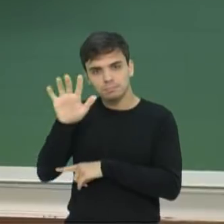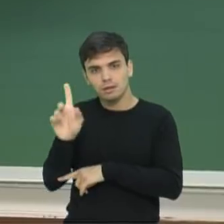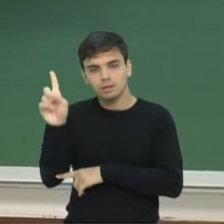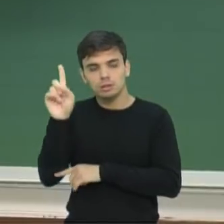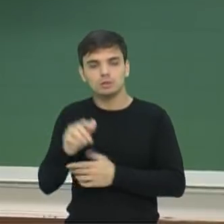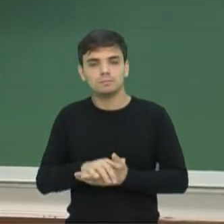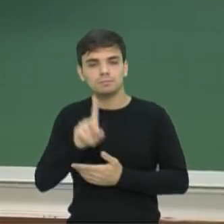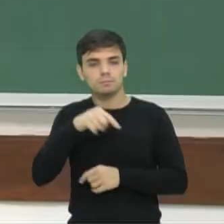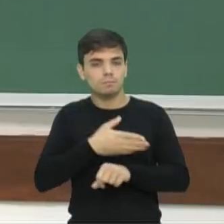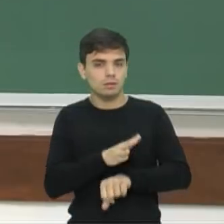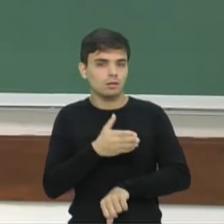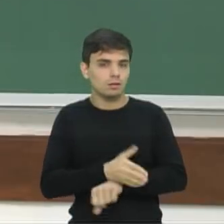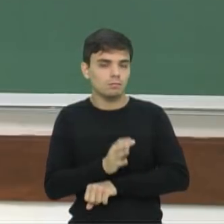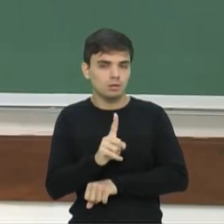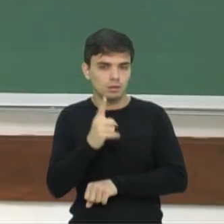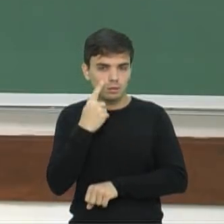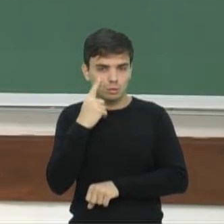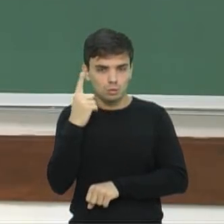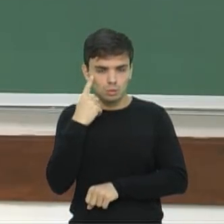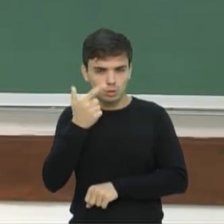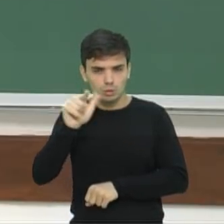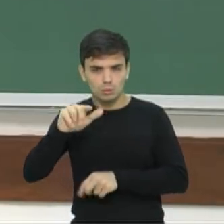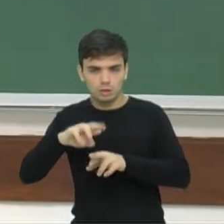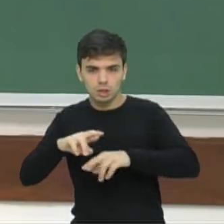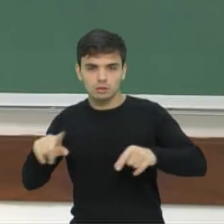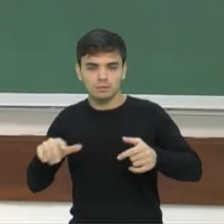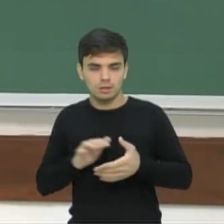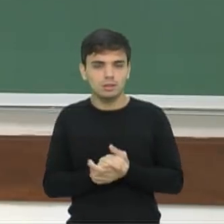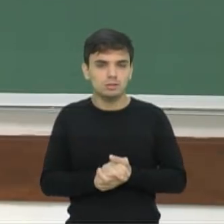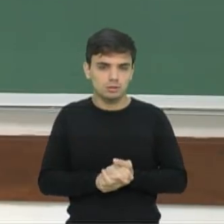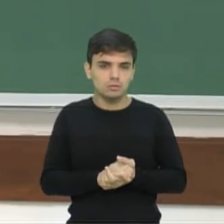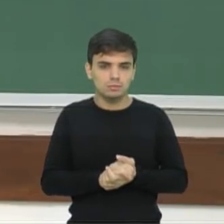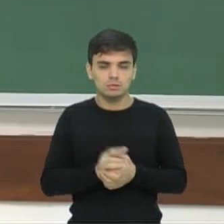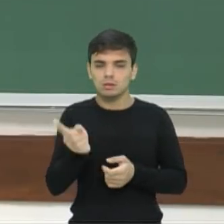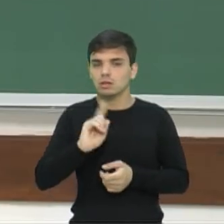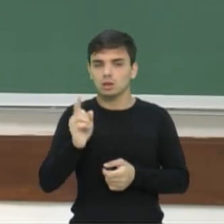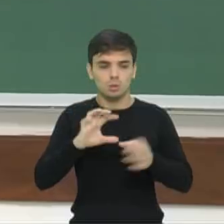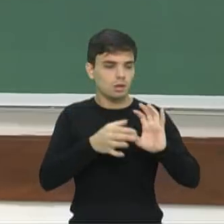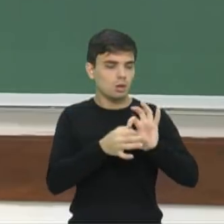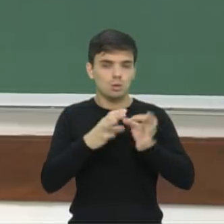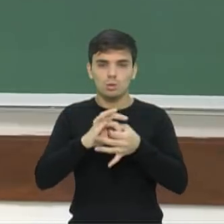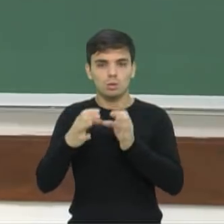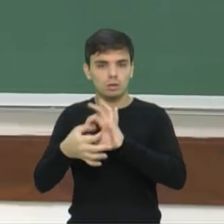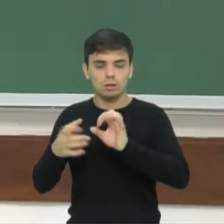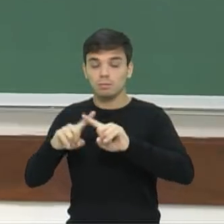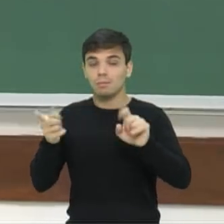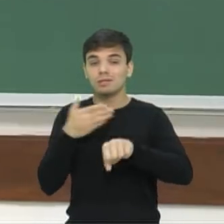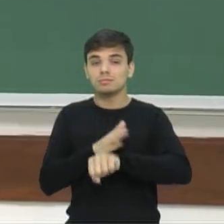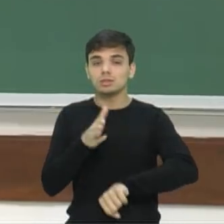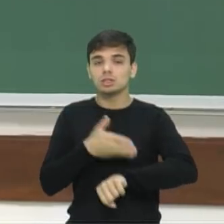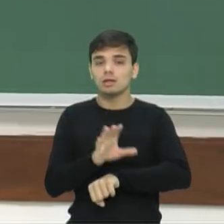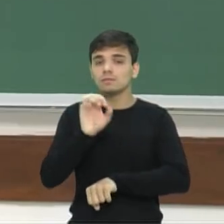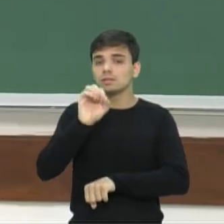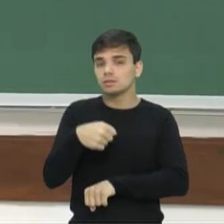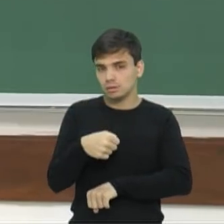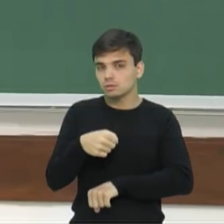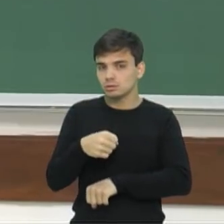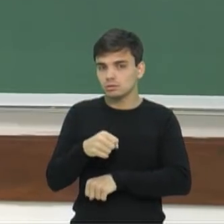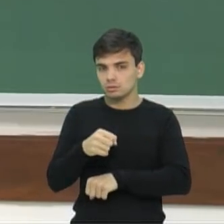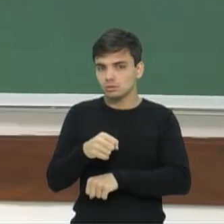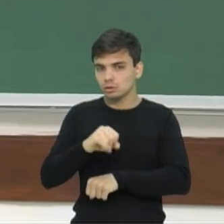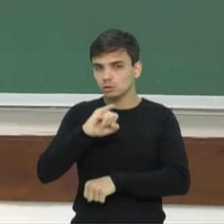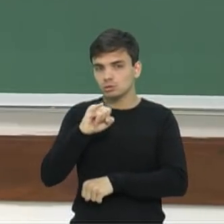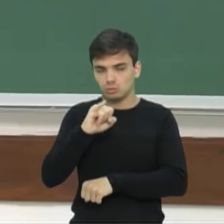praticante de uma outra modalidade que nós vamos estar vendo. É uma modalidade que não é olímpica, mas ele era praticante do Jiu-Jitsu e através